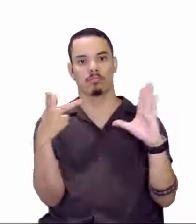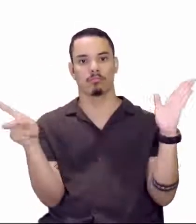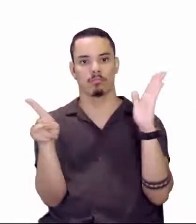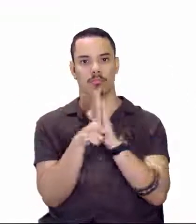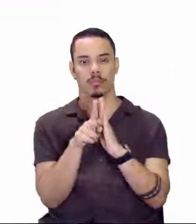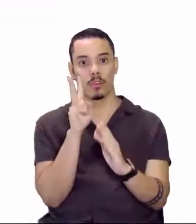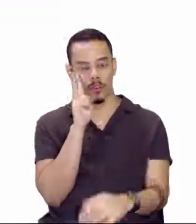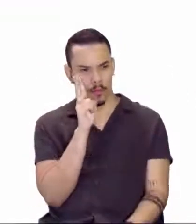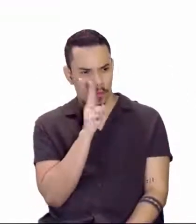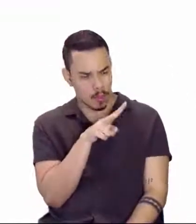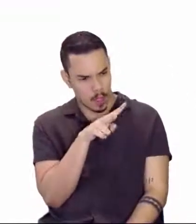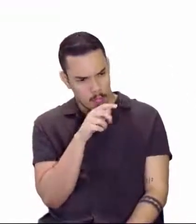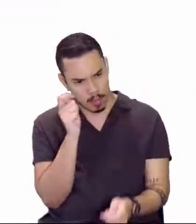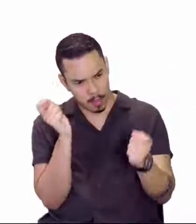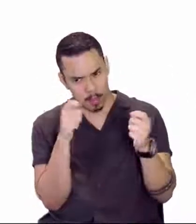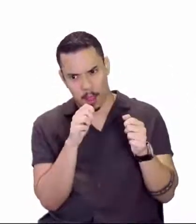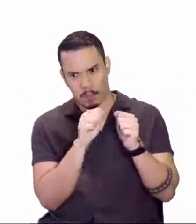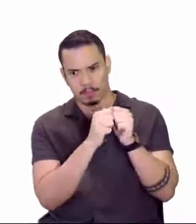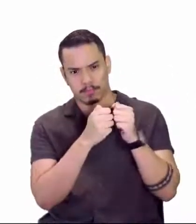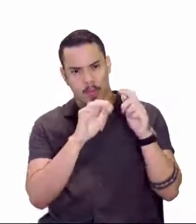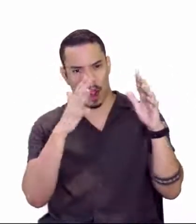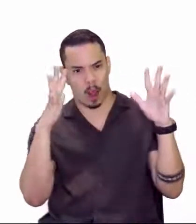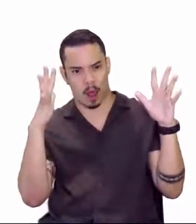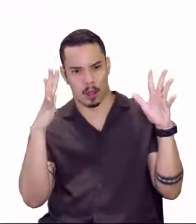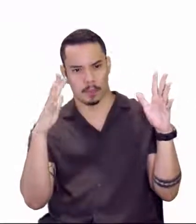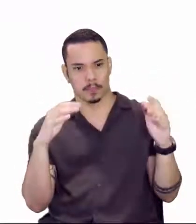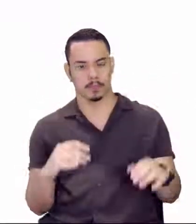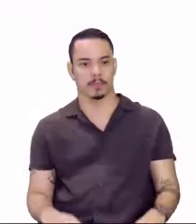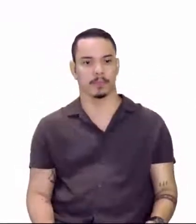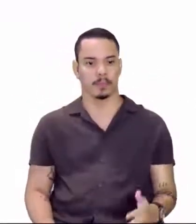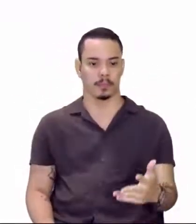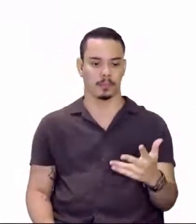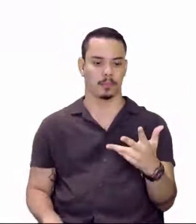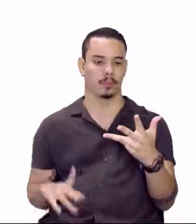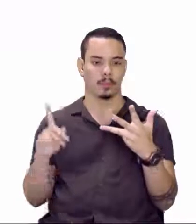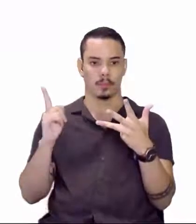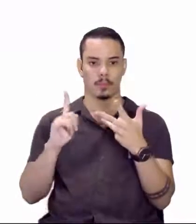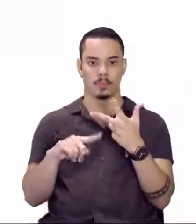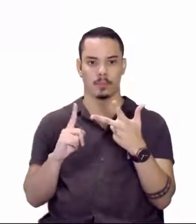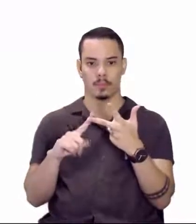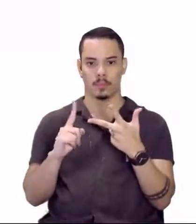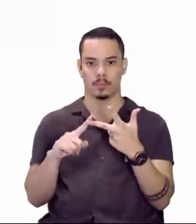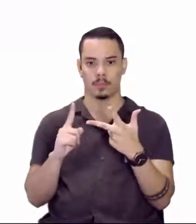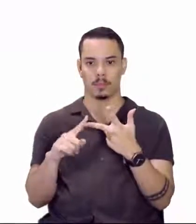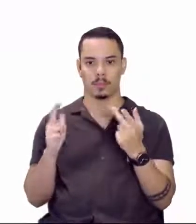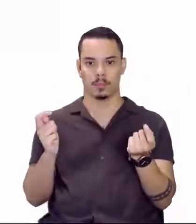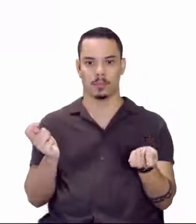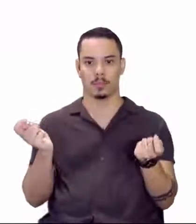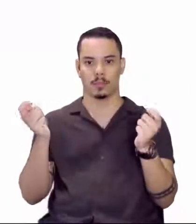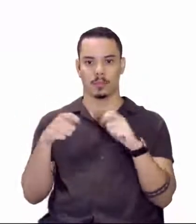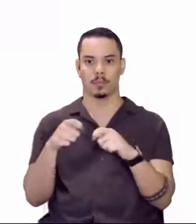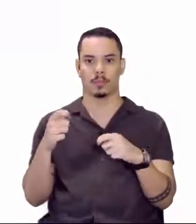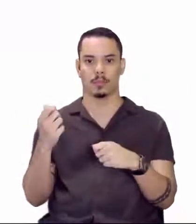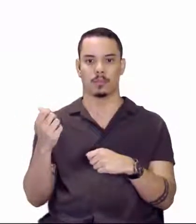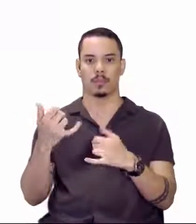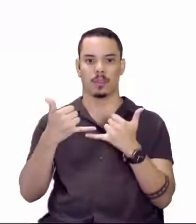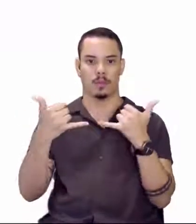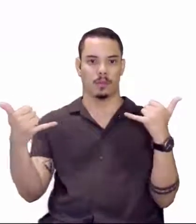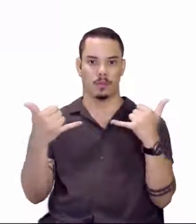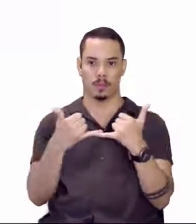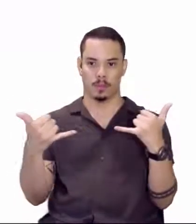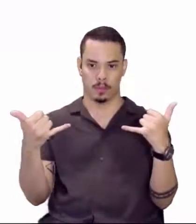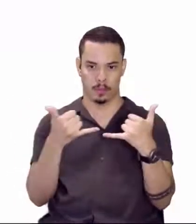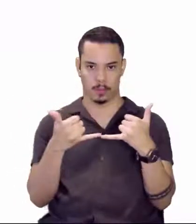que eles apresentam brilho. Ductilidade é a capacidade de formar fios. E